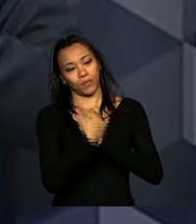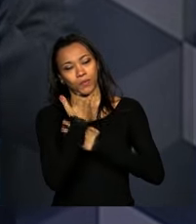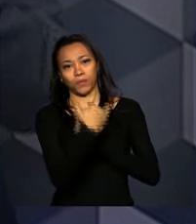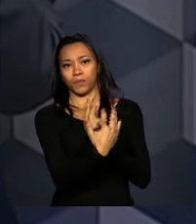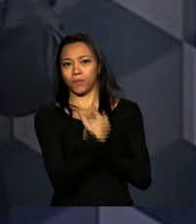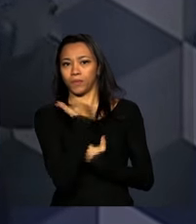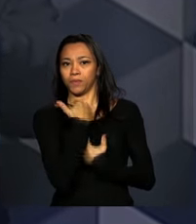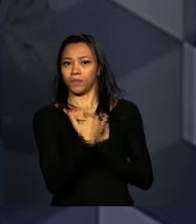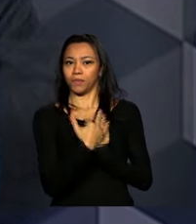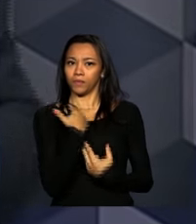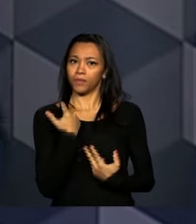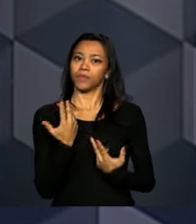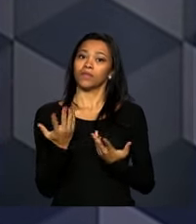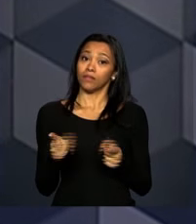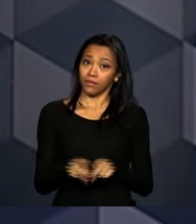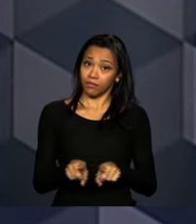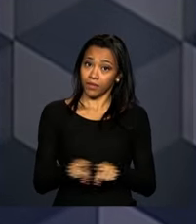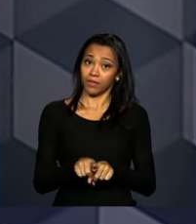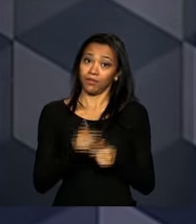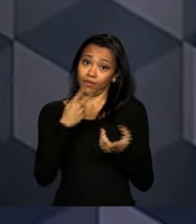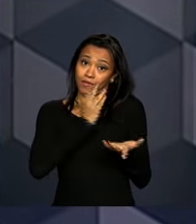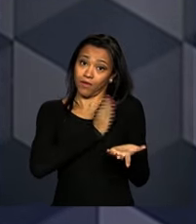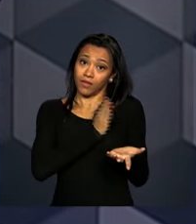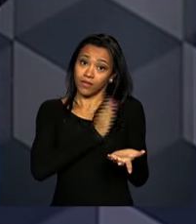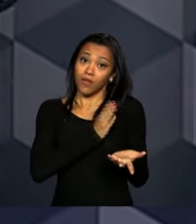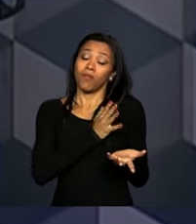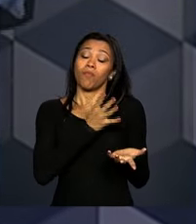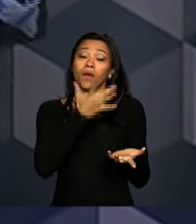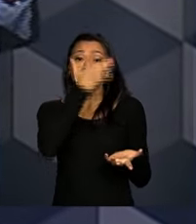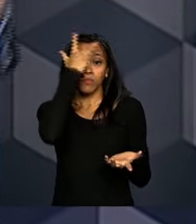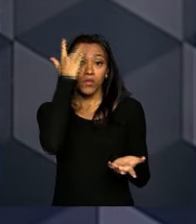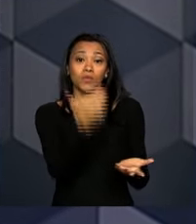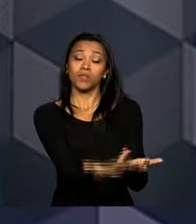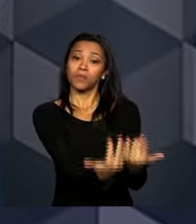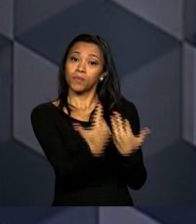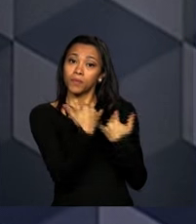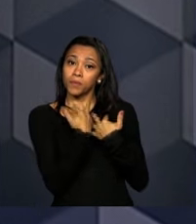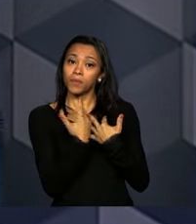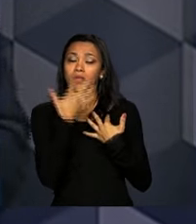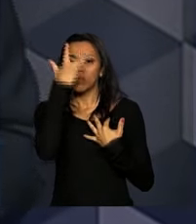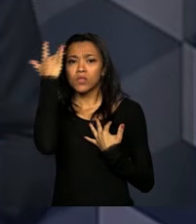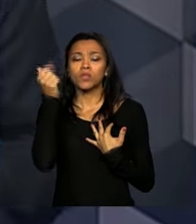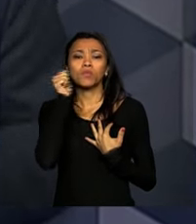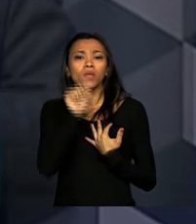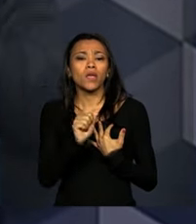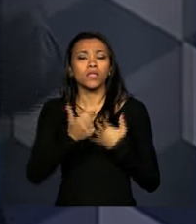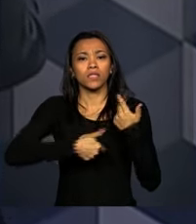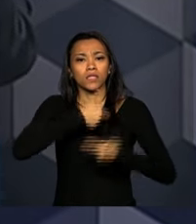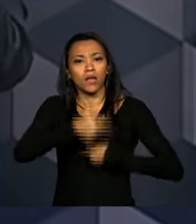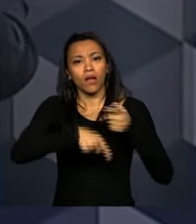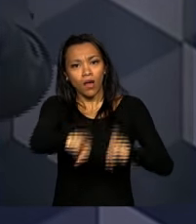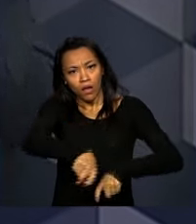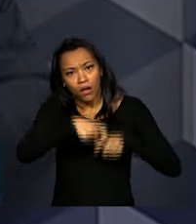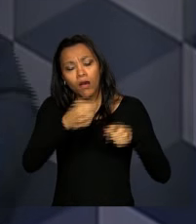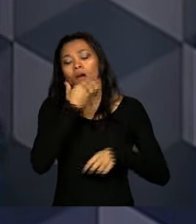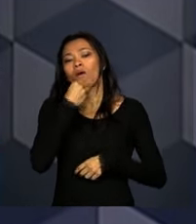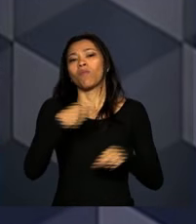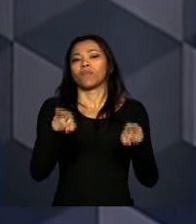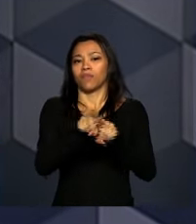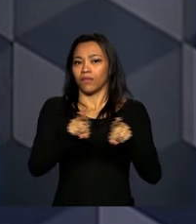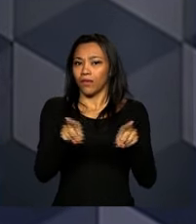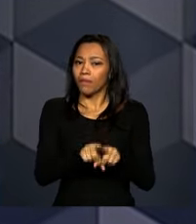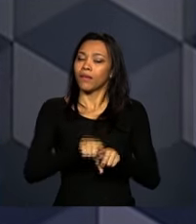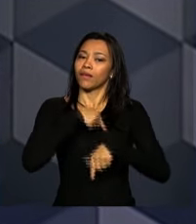abrindo as portas do seu coração para acolherem as nossas agricultoras e os nossos